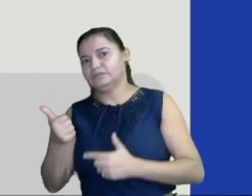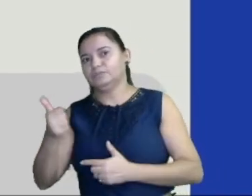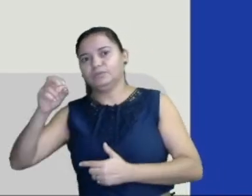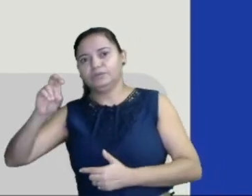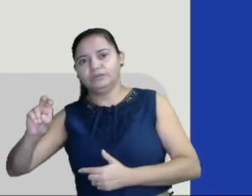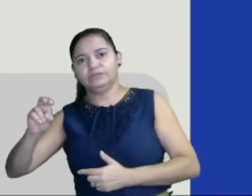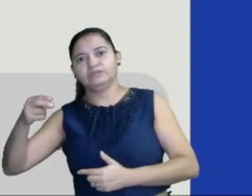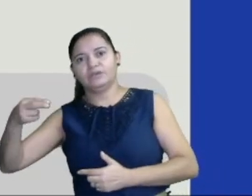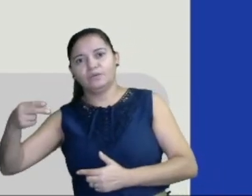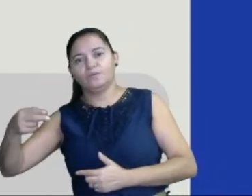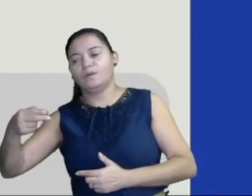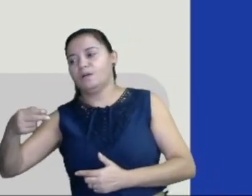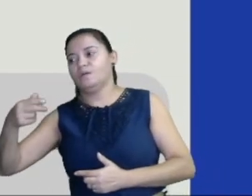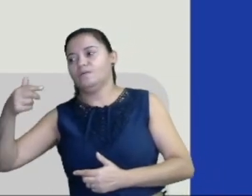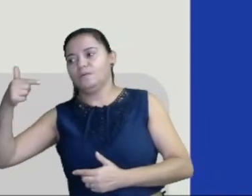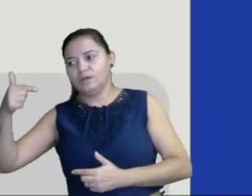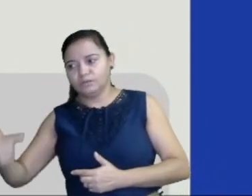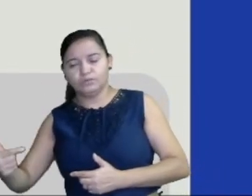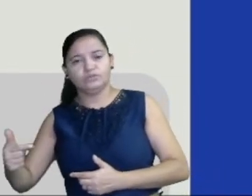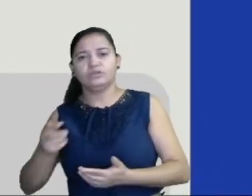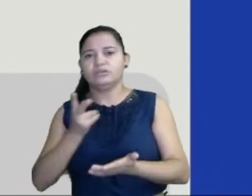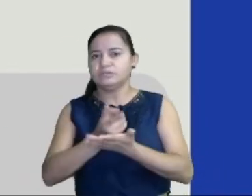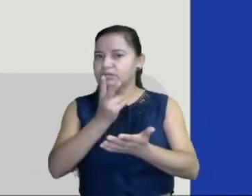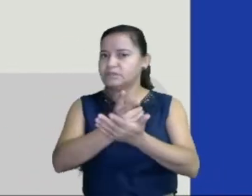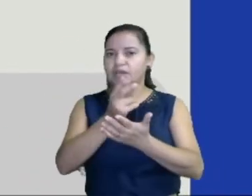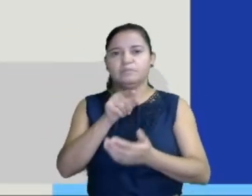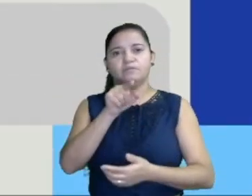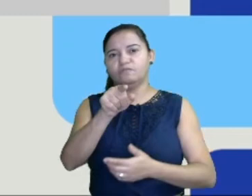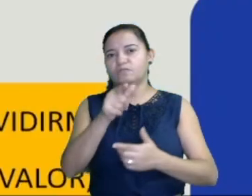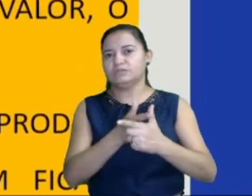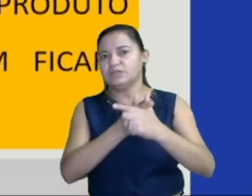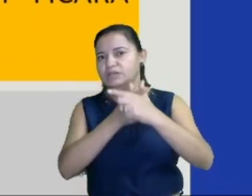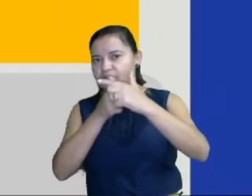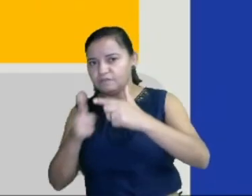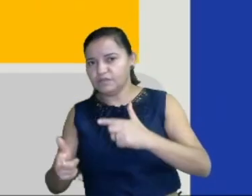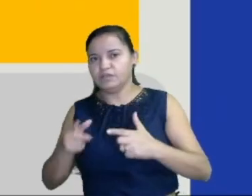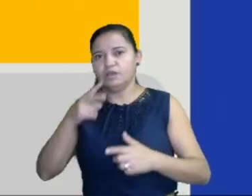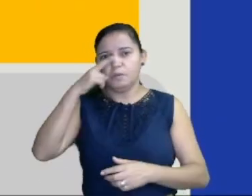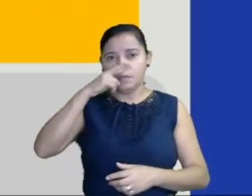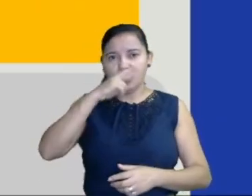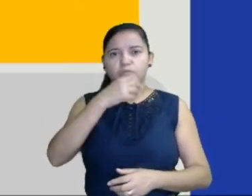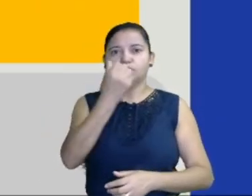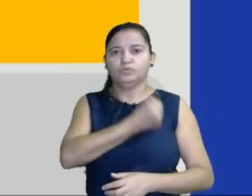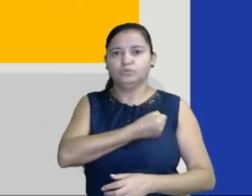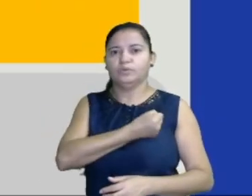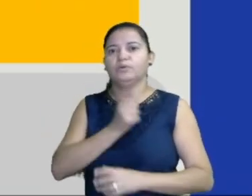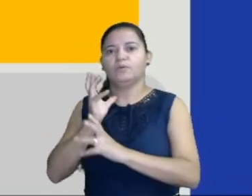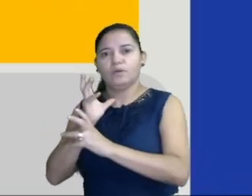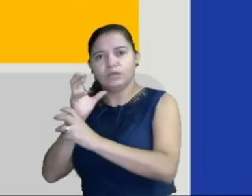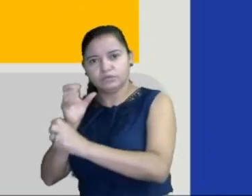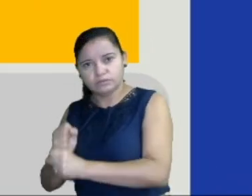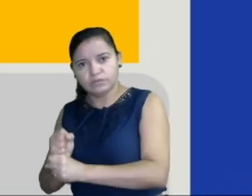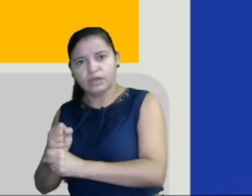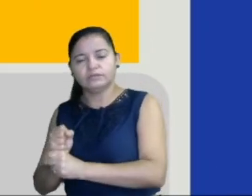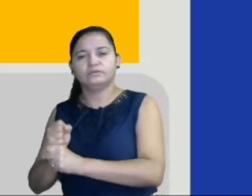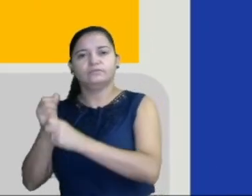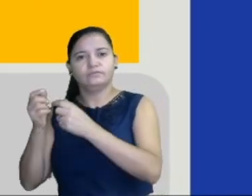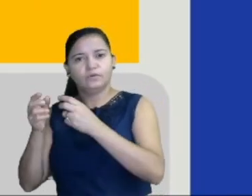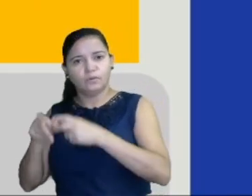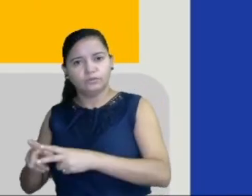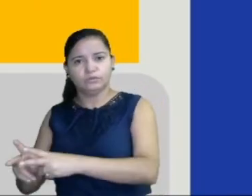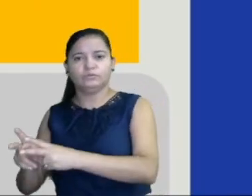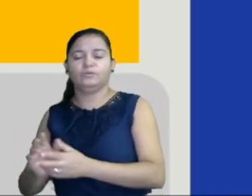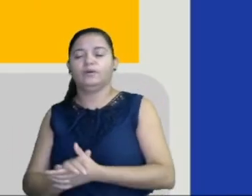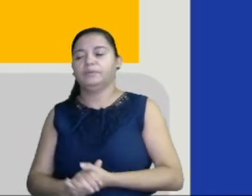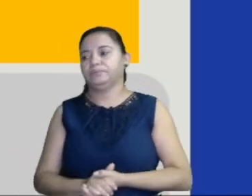multiplicar dividendo divisor pelo mesmo número um quociente bom então né chegamos